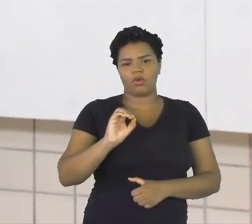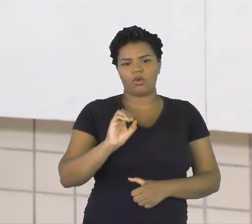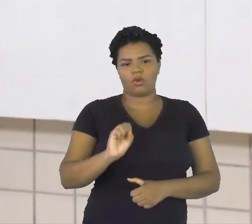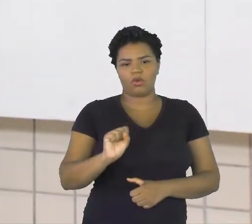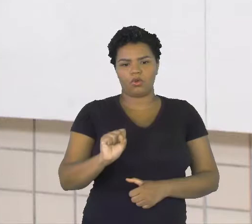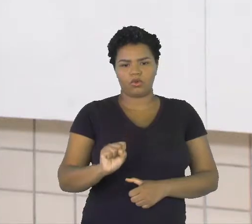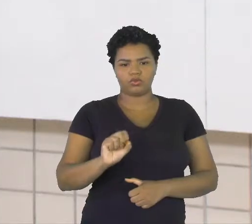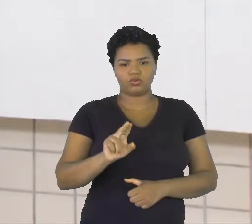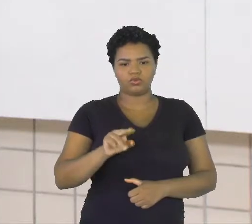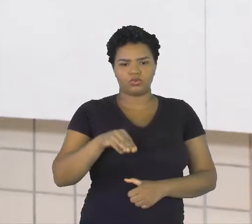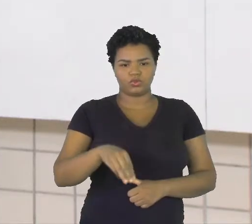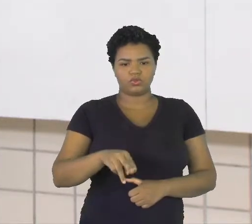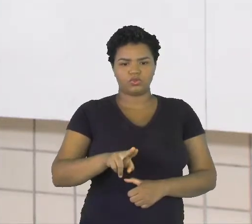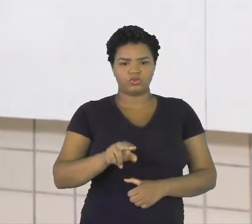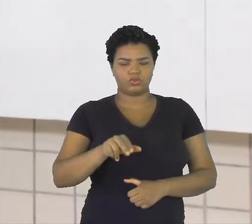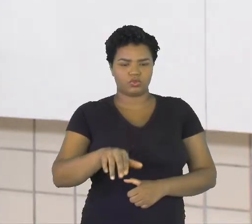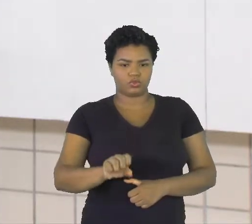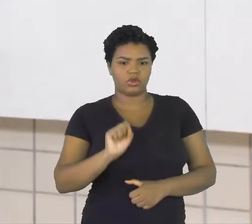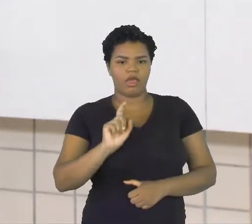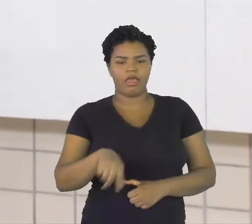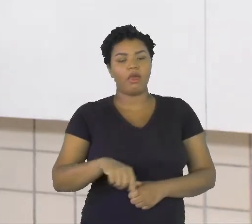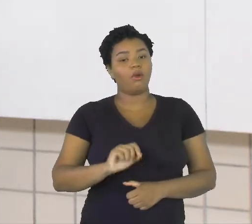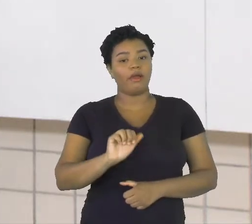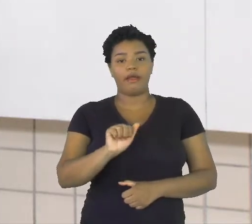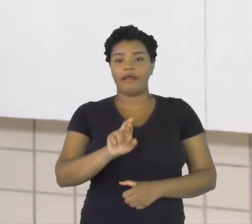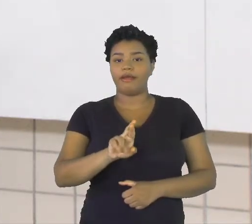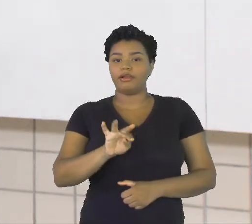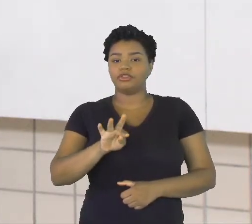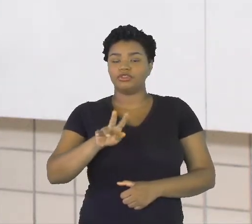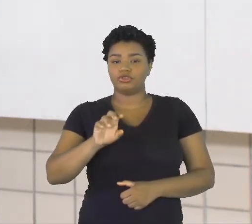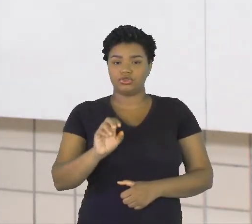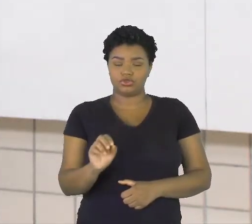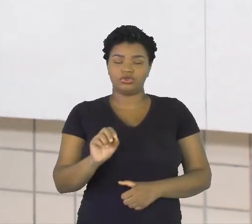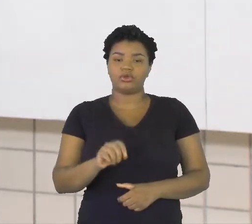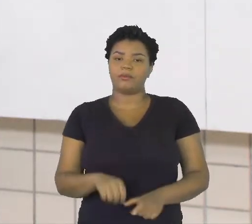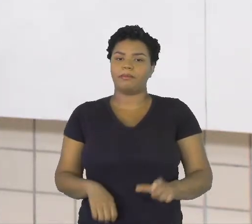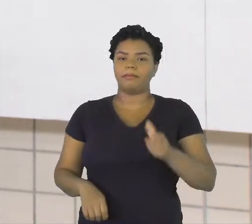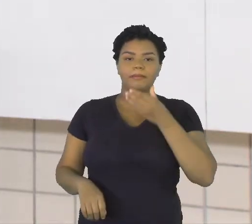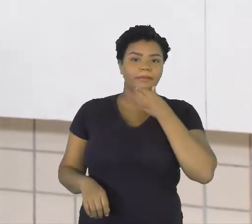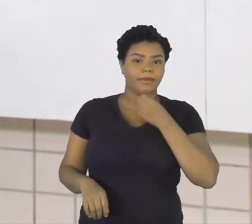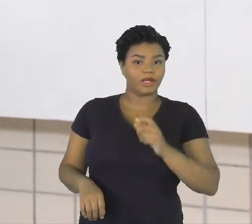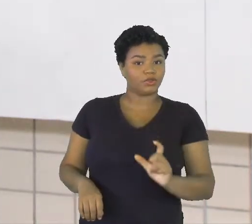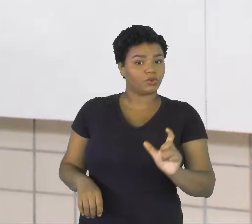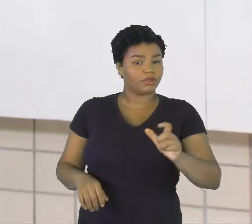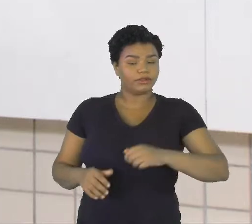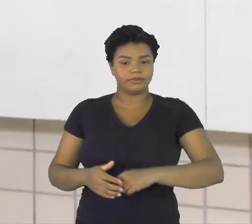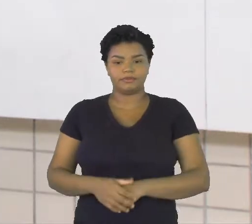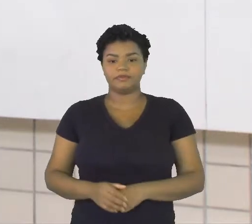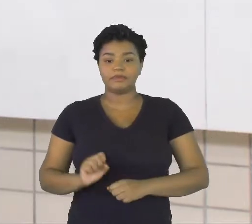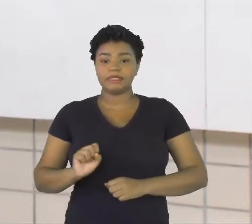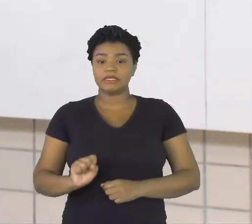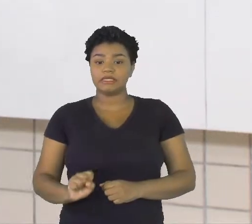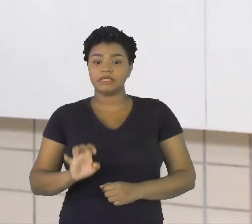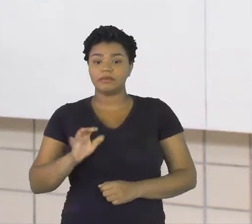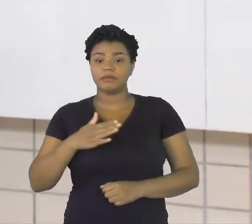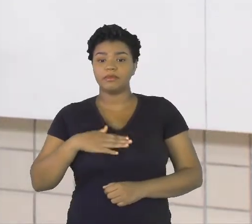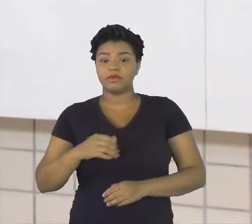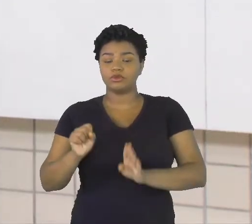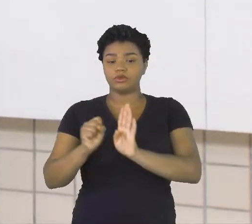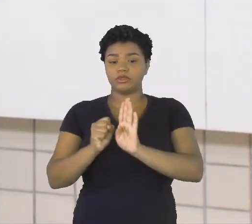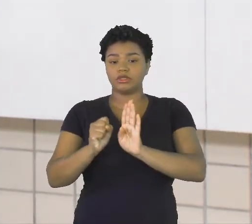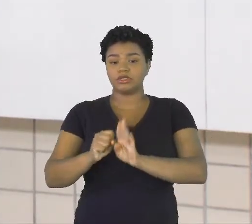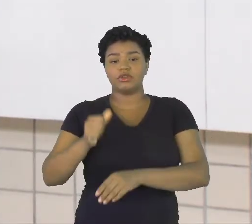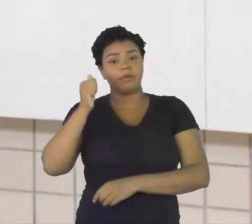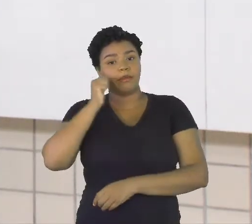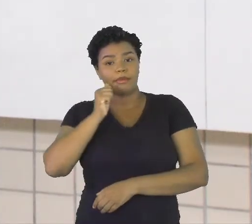artigo masculino. E quando o meu substantivo for do gênero feminino,